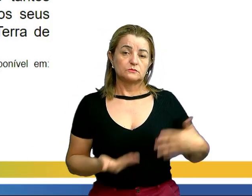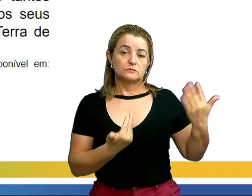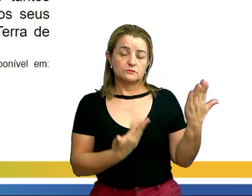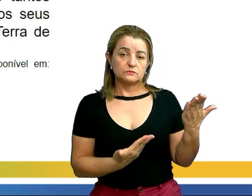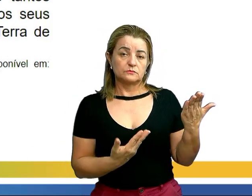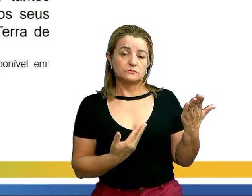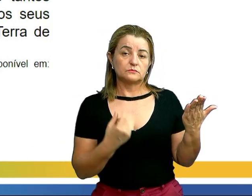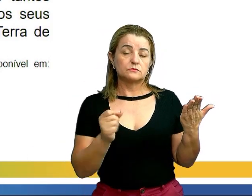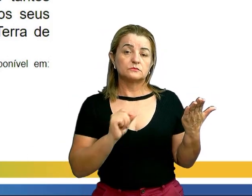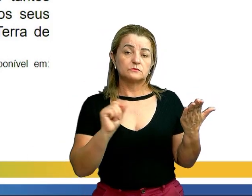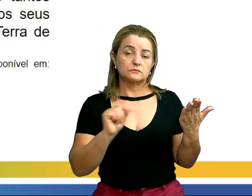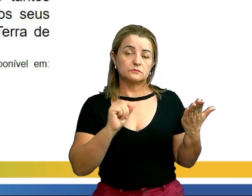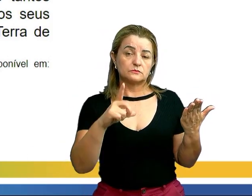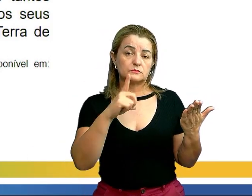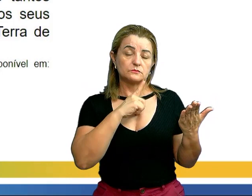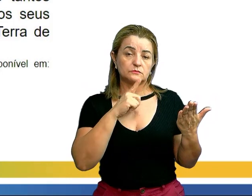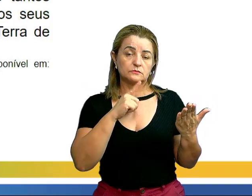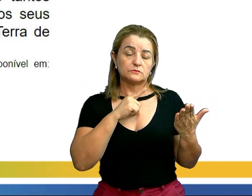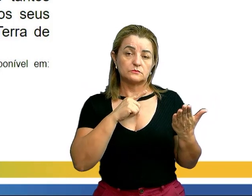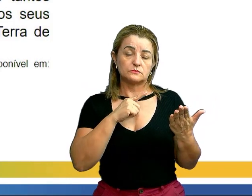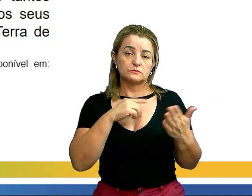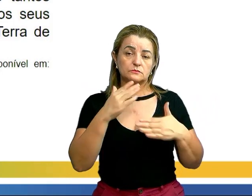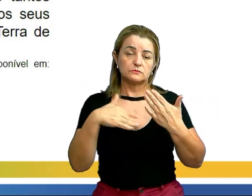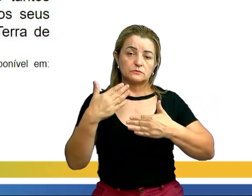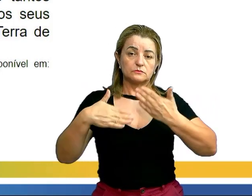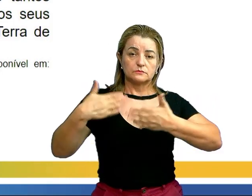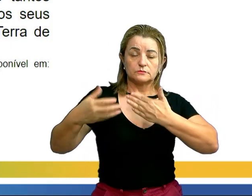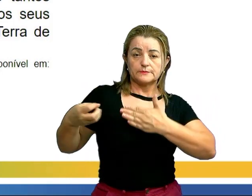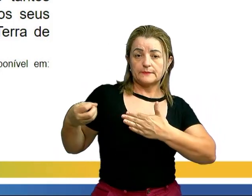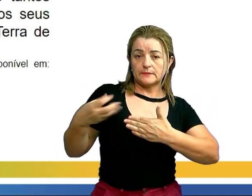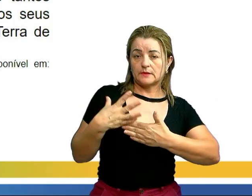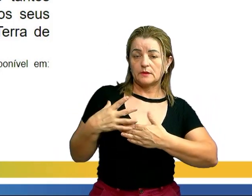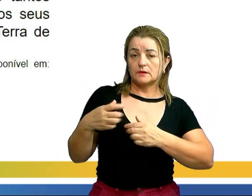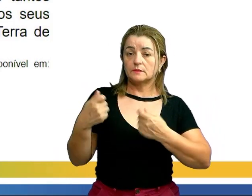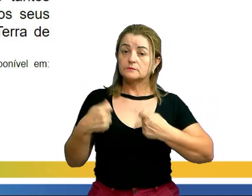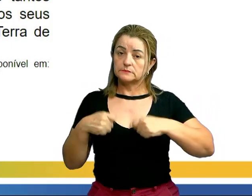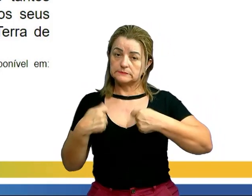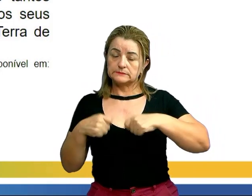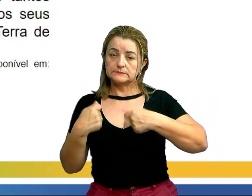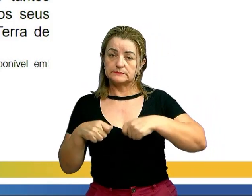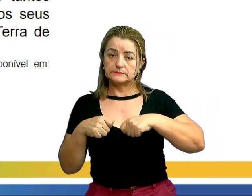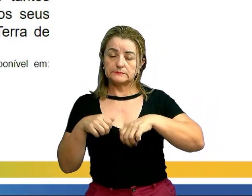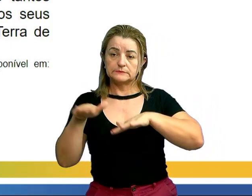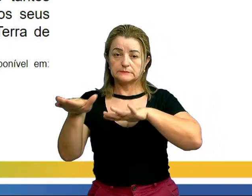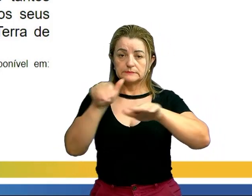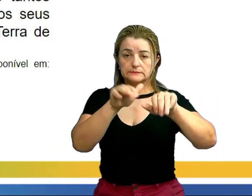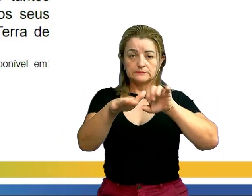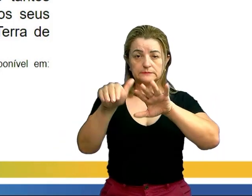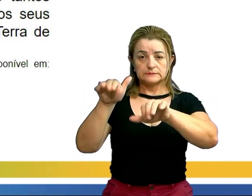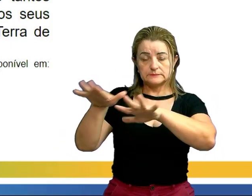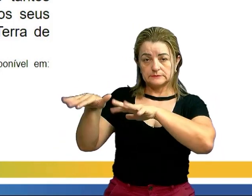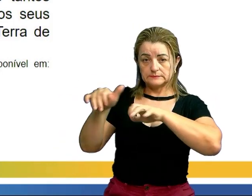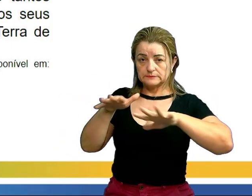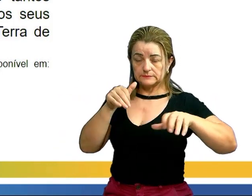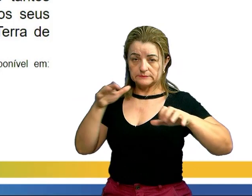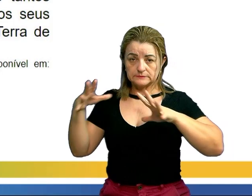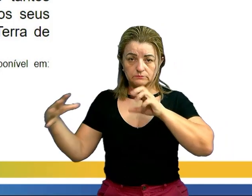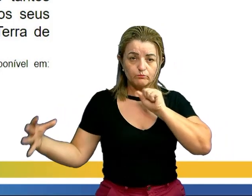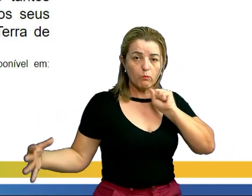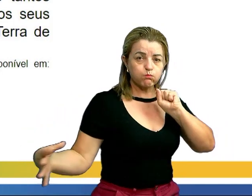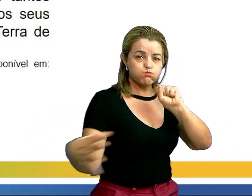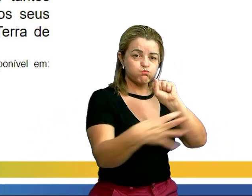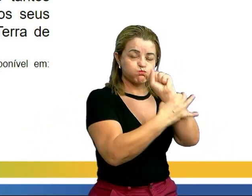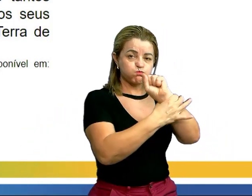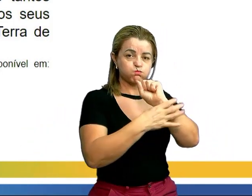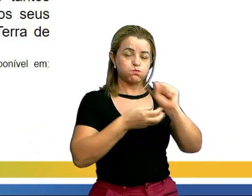agora de construir um ritmo novo. Para tanto, era necessário convocar todas as forças vivas da nação. Olha